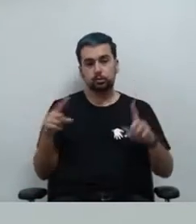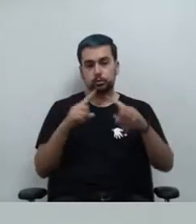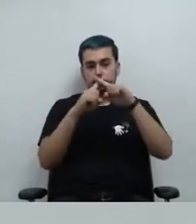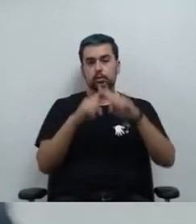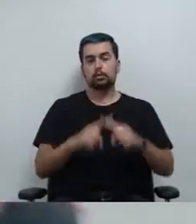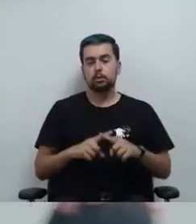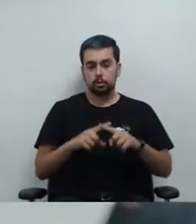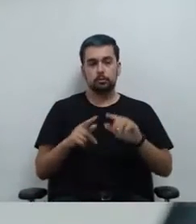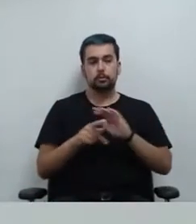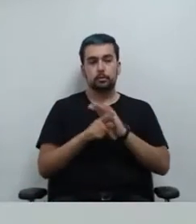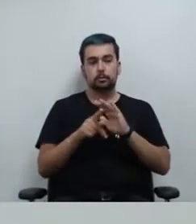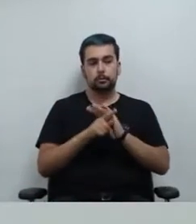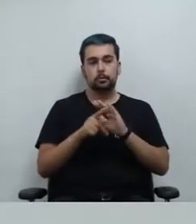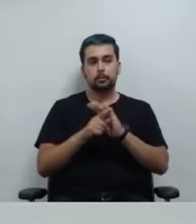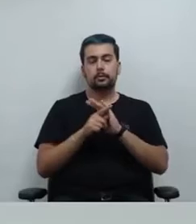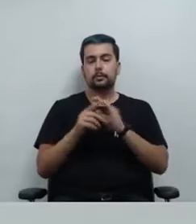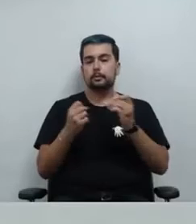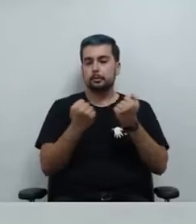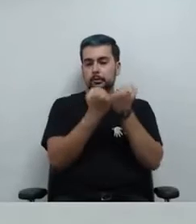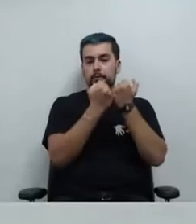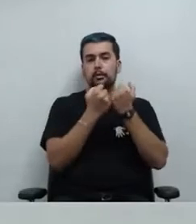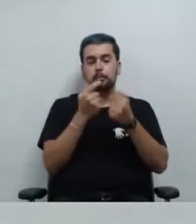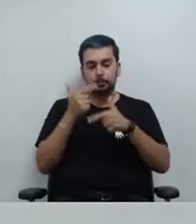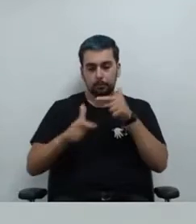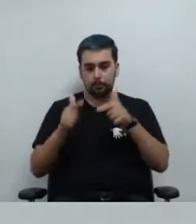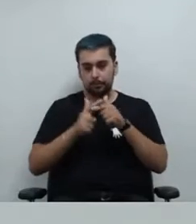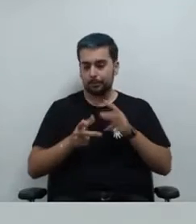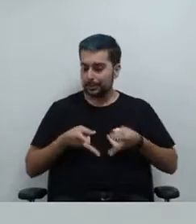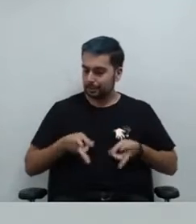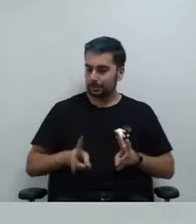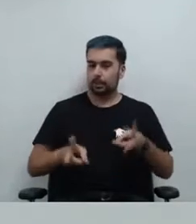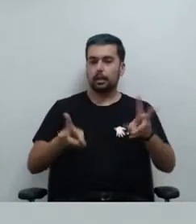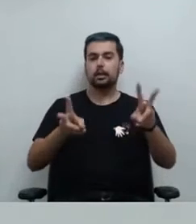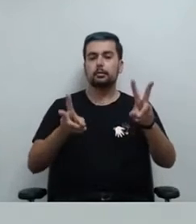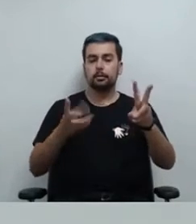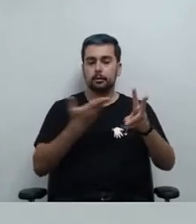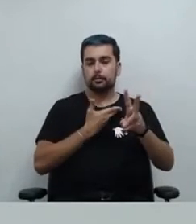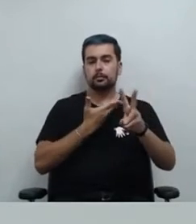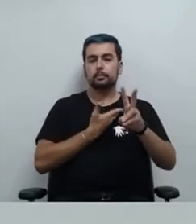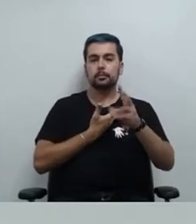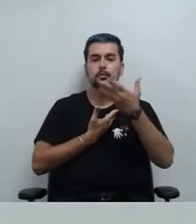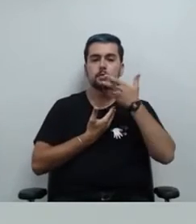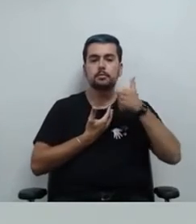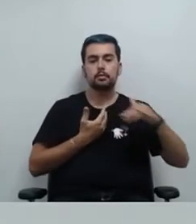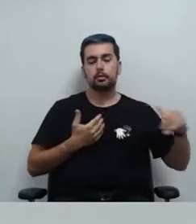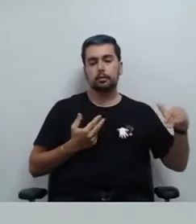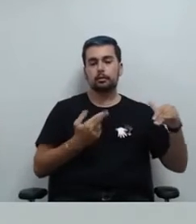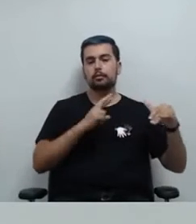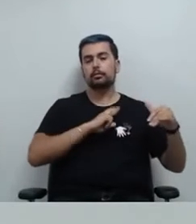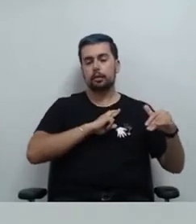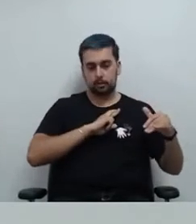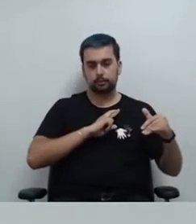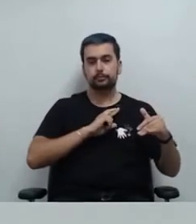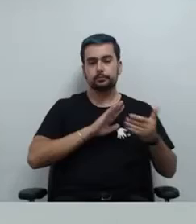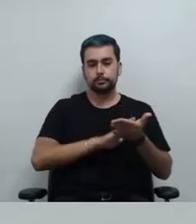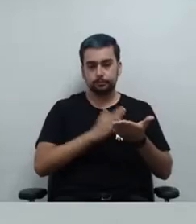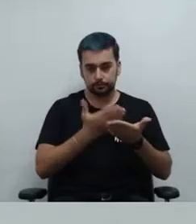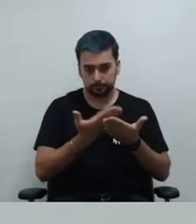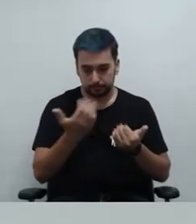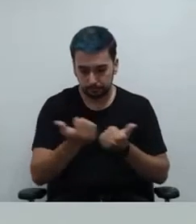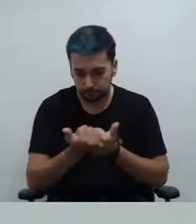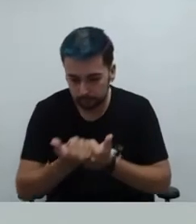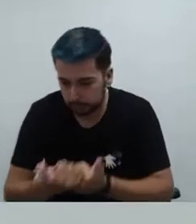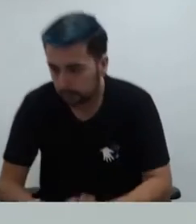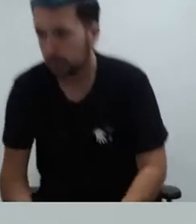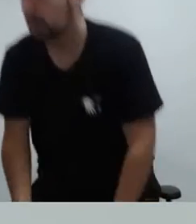execuções de medidas protetivas, que é um problema que, reiteradamente, colegas da infância nos reportam enquanto NEIGE.